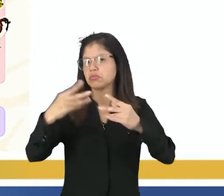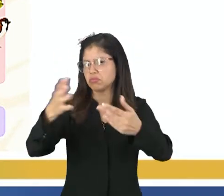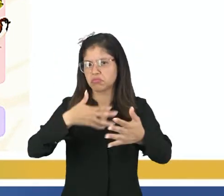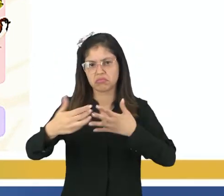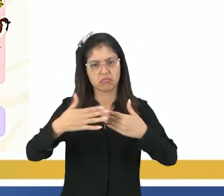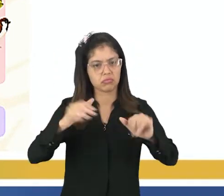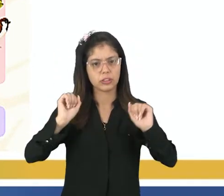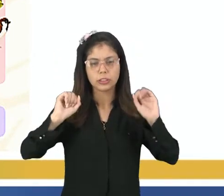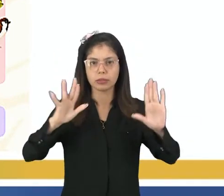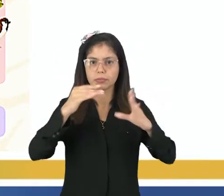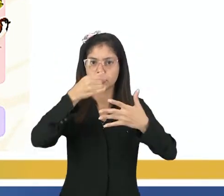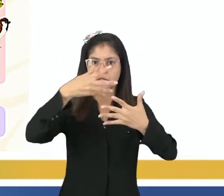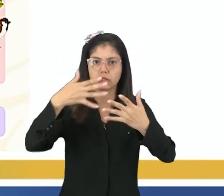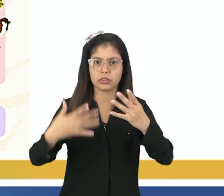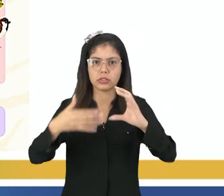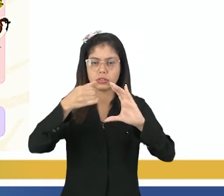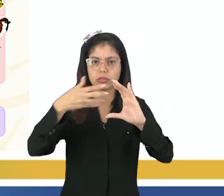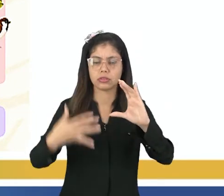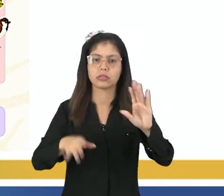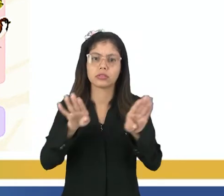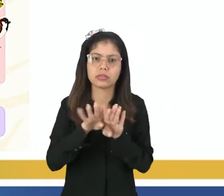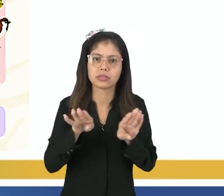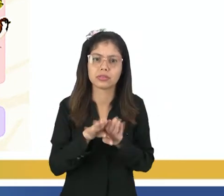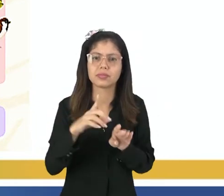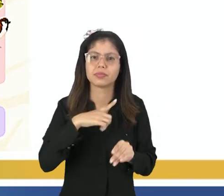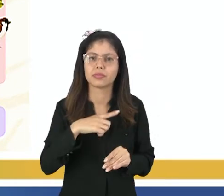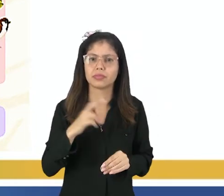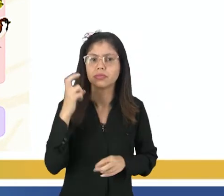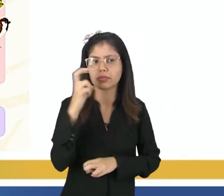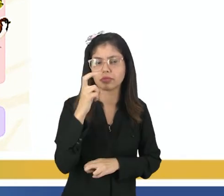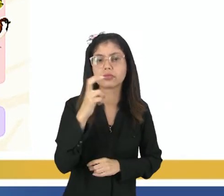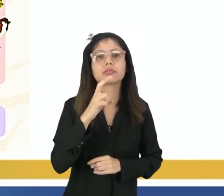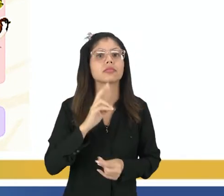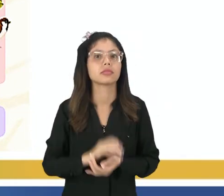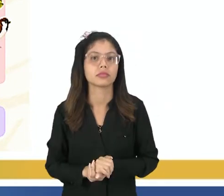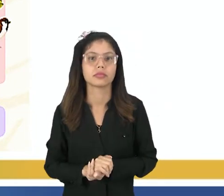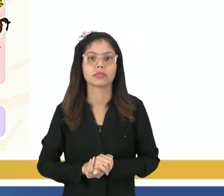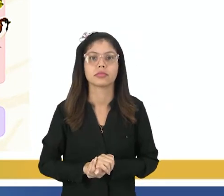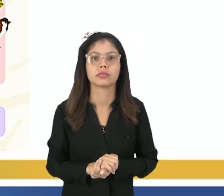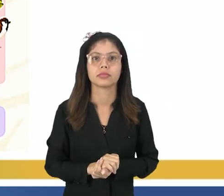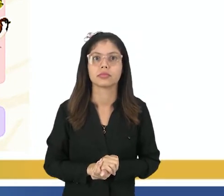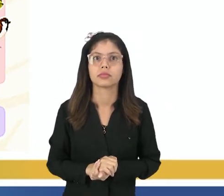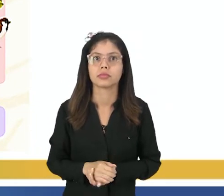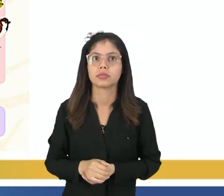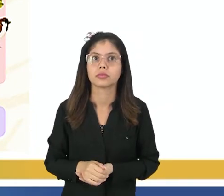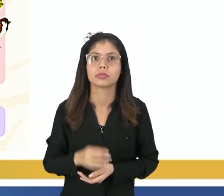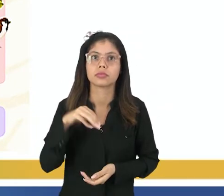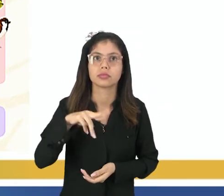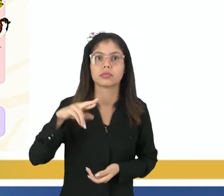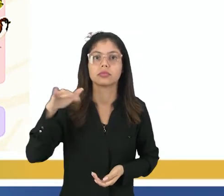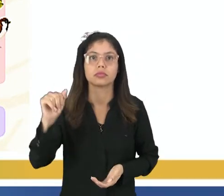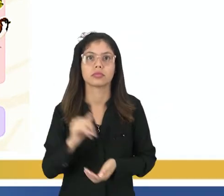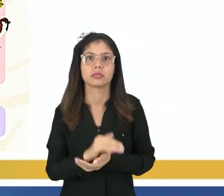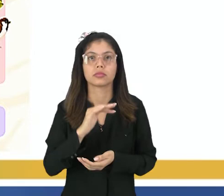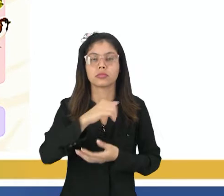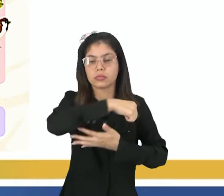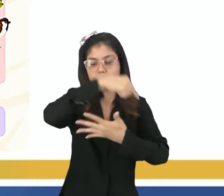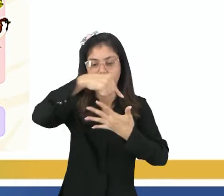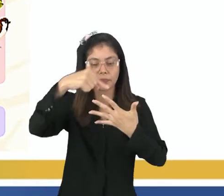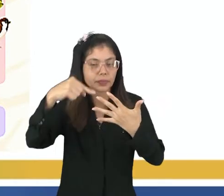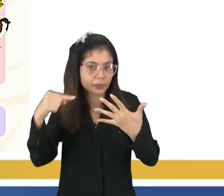ou seja ele invertebrado. Então esses são os 5 reinos, do mais simples para o mais complexo: Monera, protista,